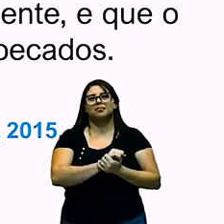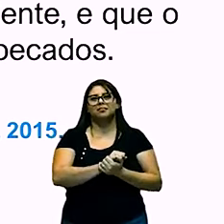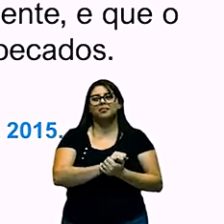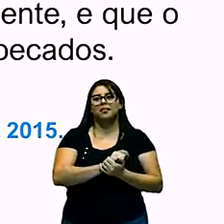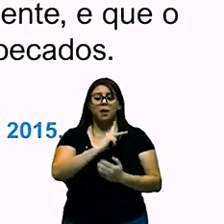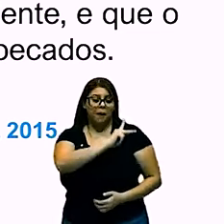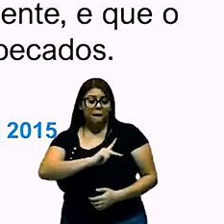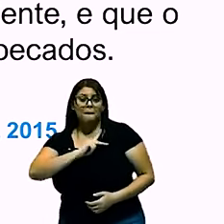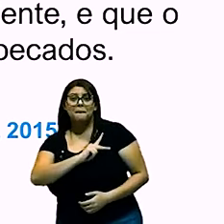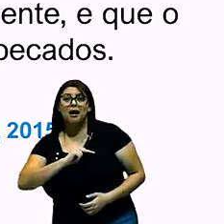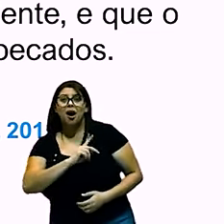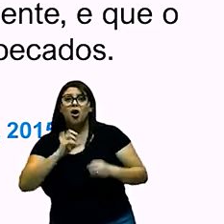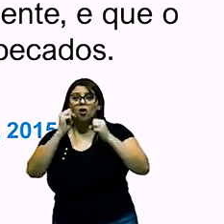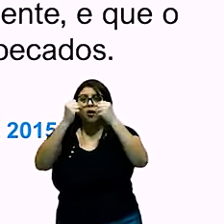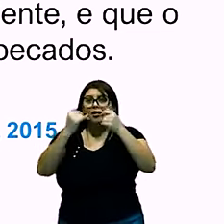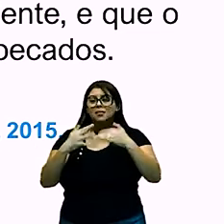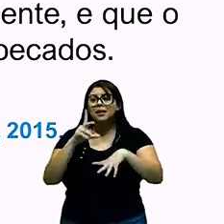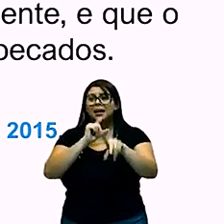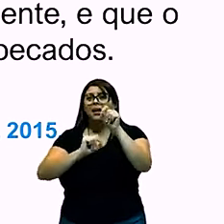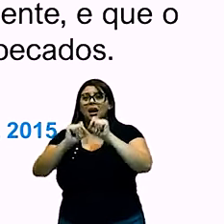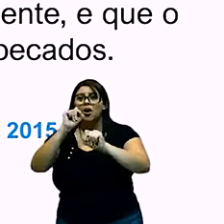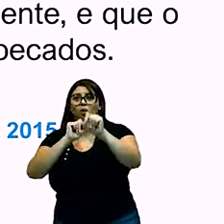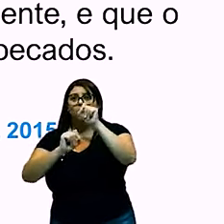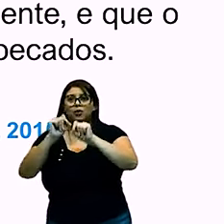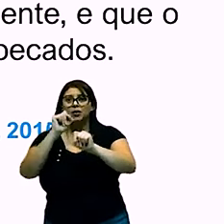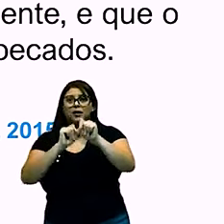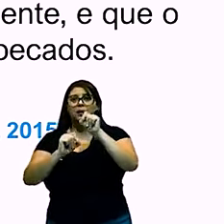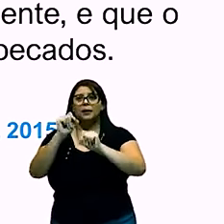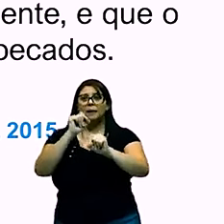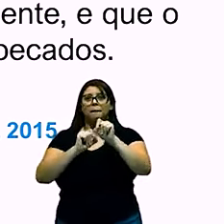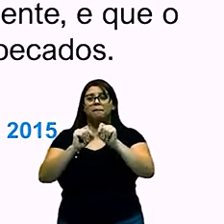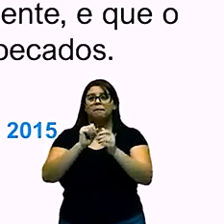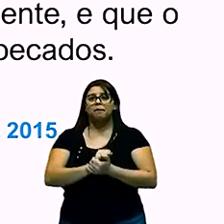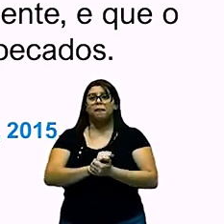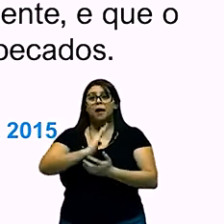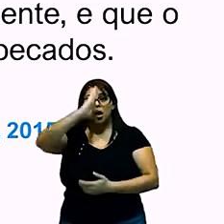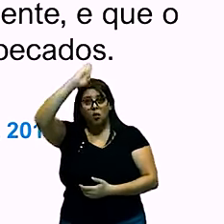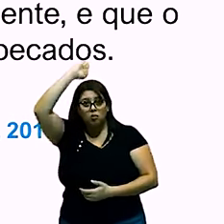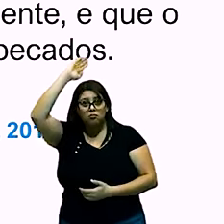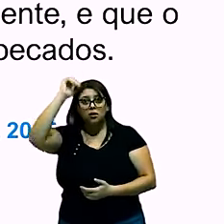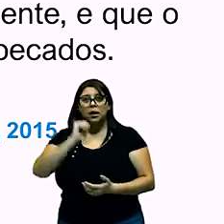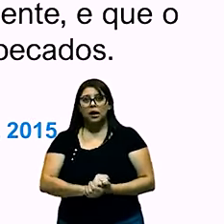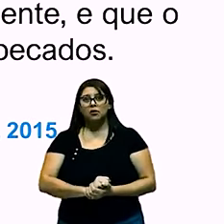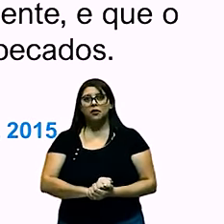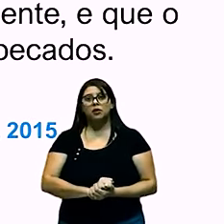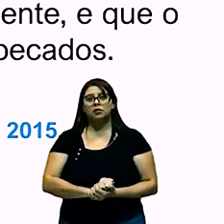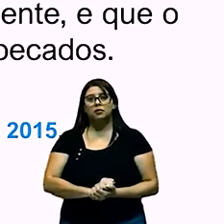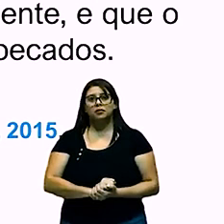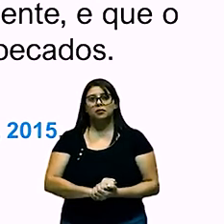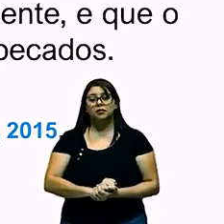lei de Cristo, a lei de Deus, eu entendo, eu sei que ela é boa, ela é espiritual, eu entendo, mas nos meus